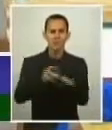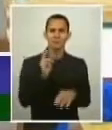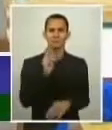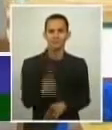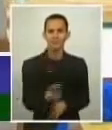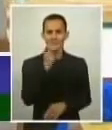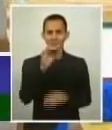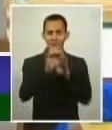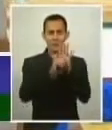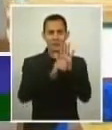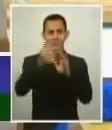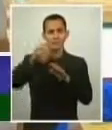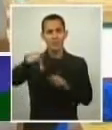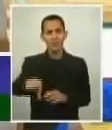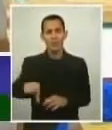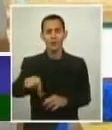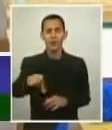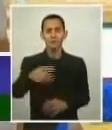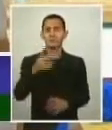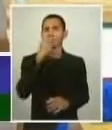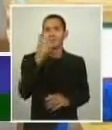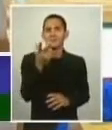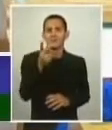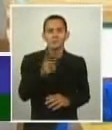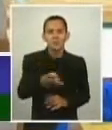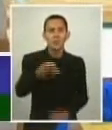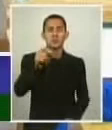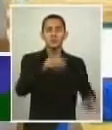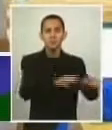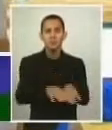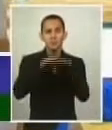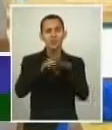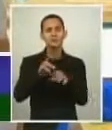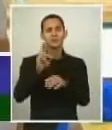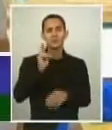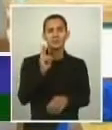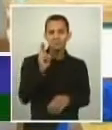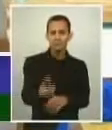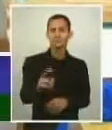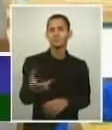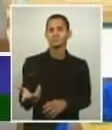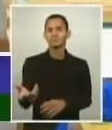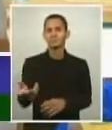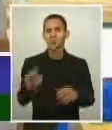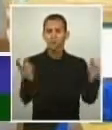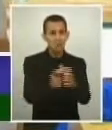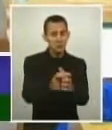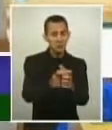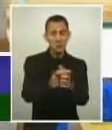no século 19 era uma continuava sendo uma democracia representativa da